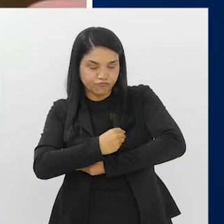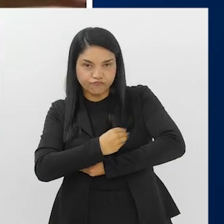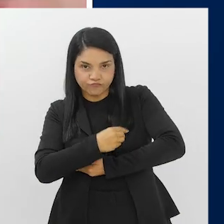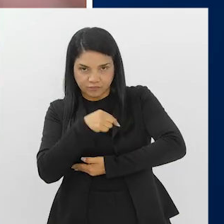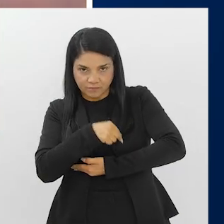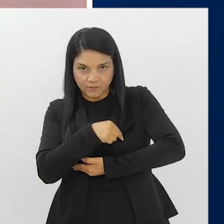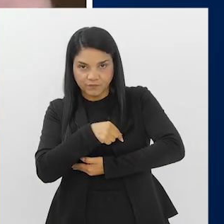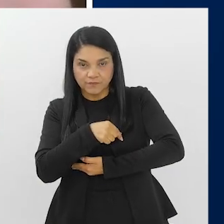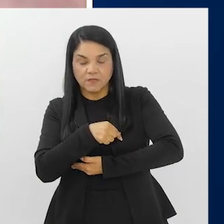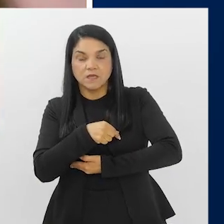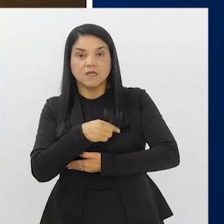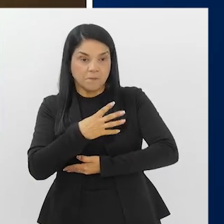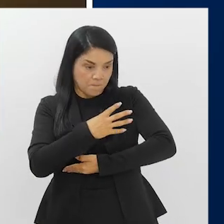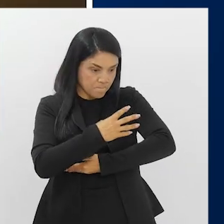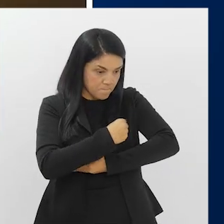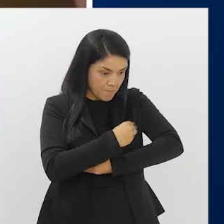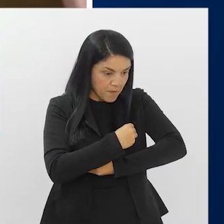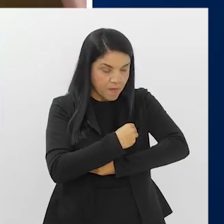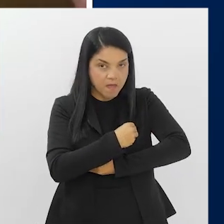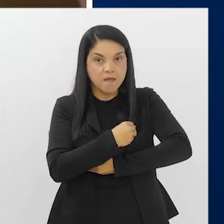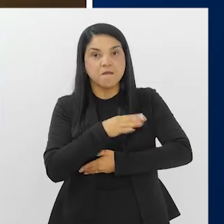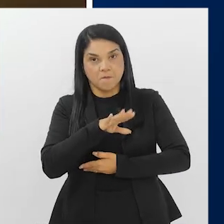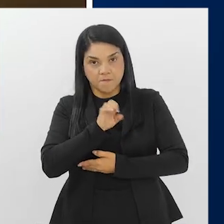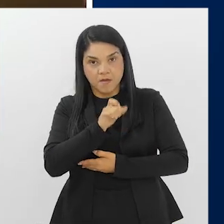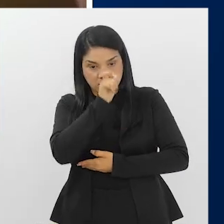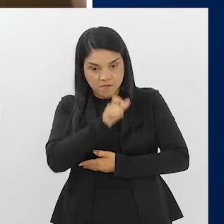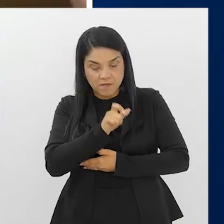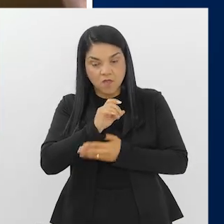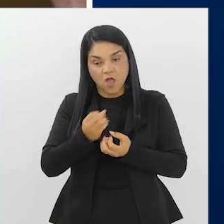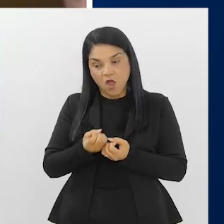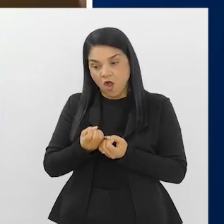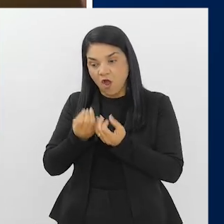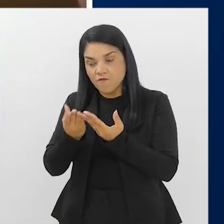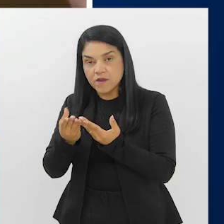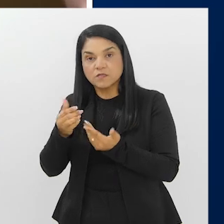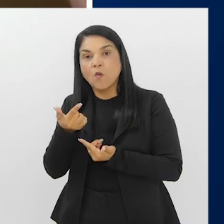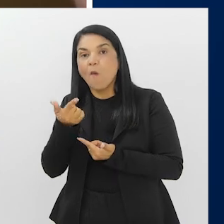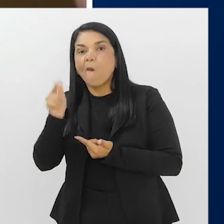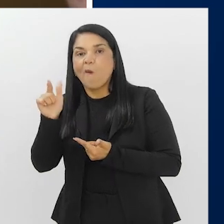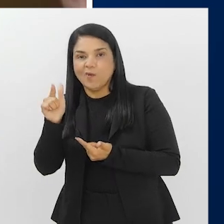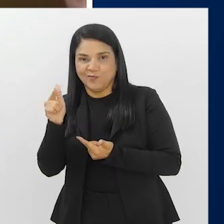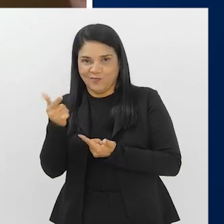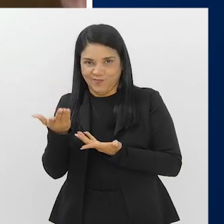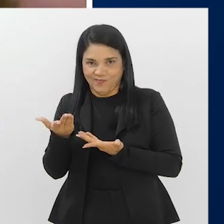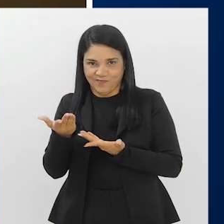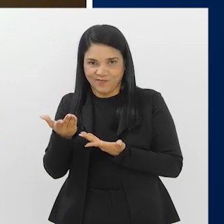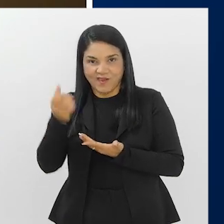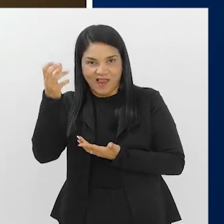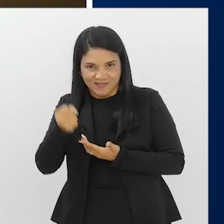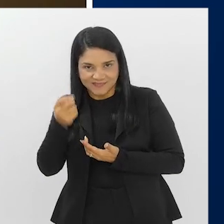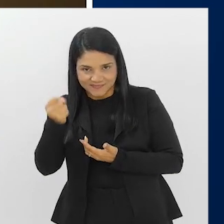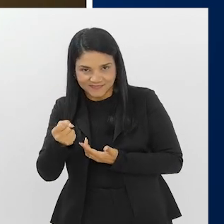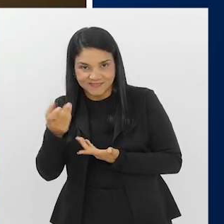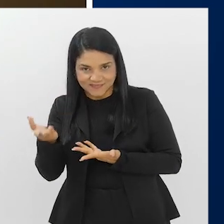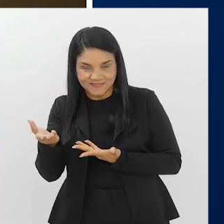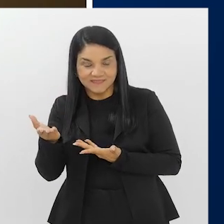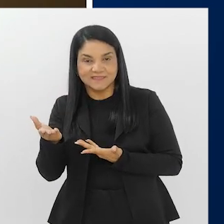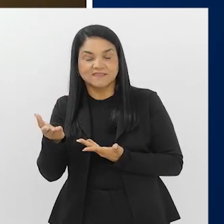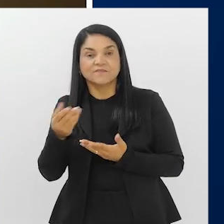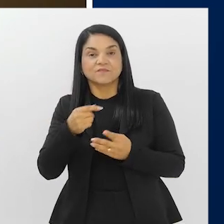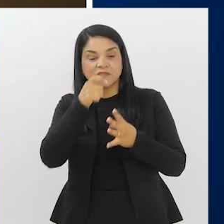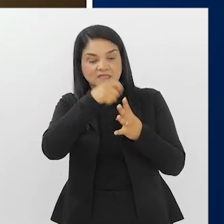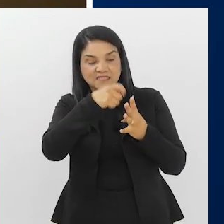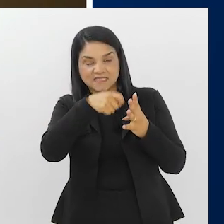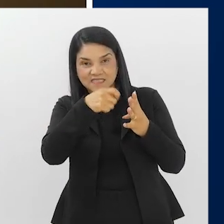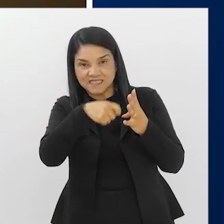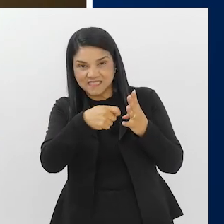bicos, em que ele mama o peito da mãe, mas de alguma outra forma é oferecido um outro utensílio para ele beber também. Então, até